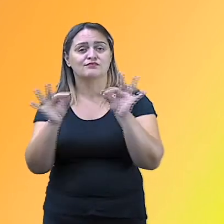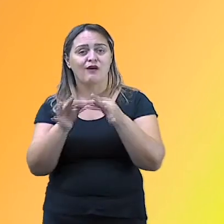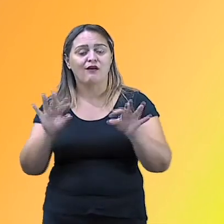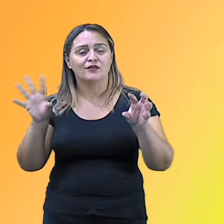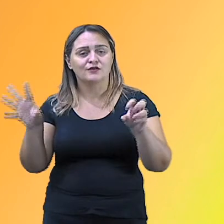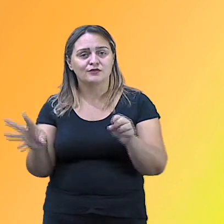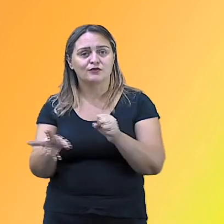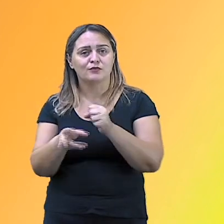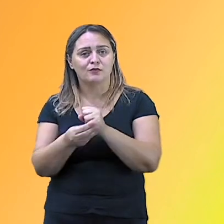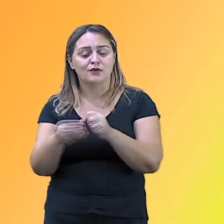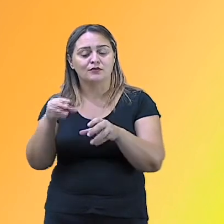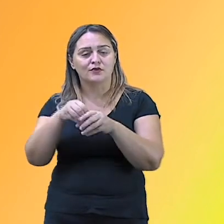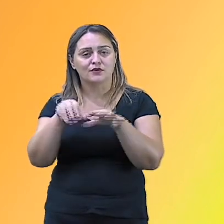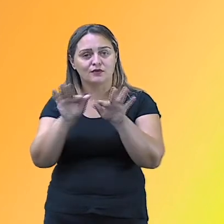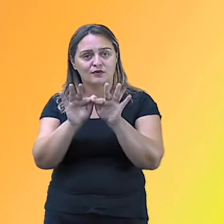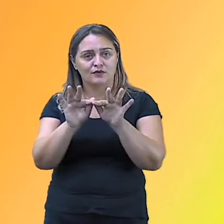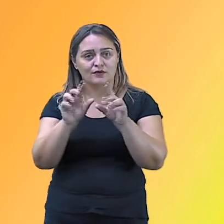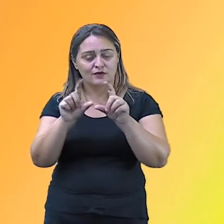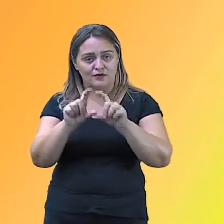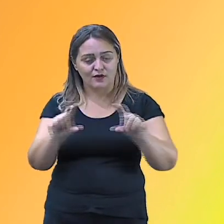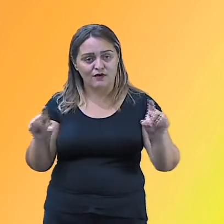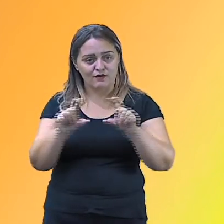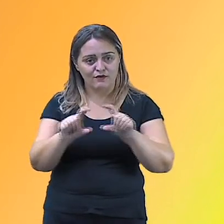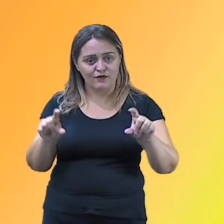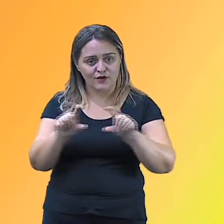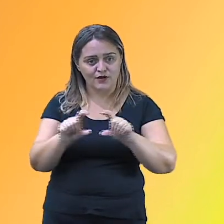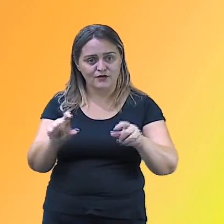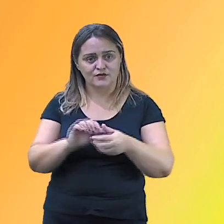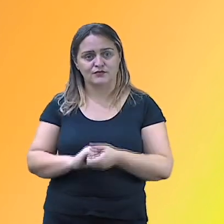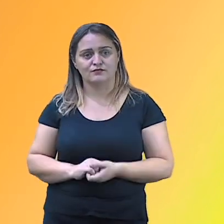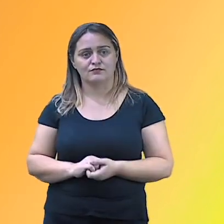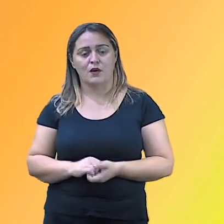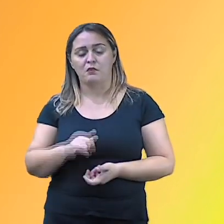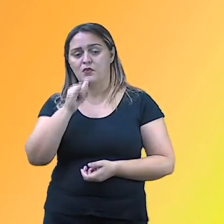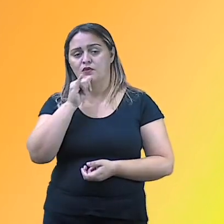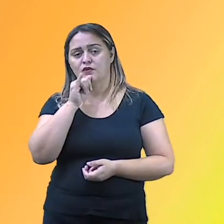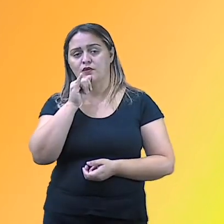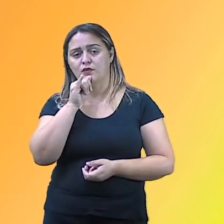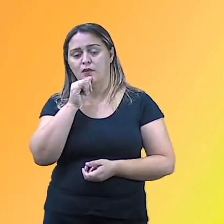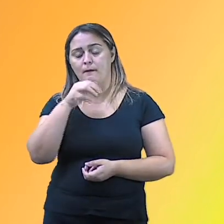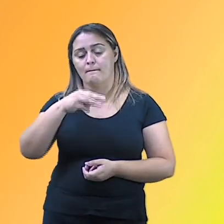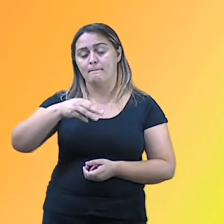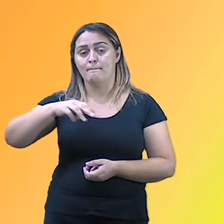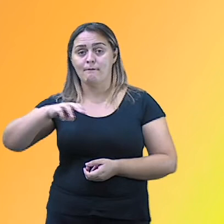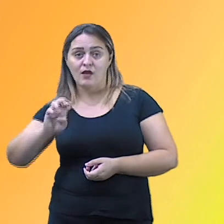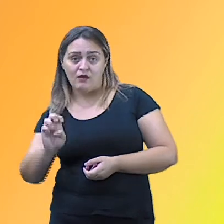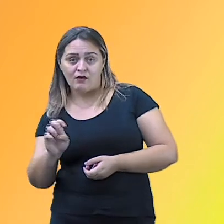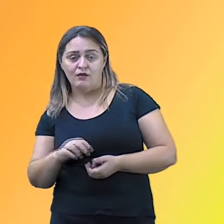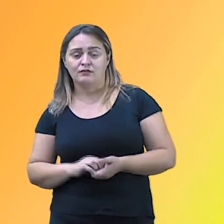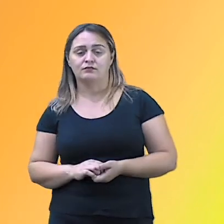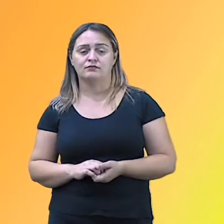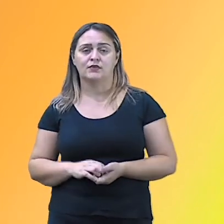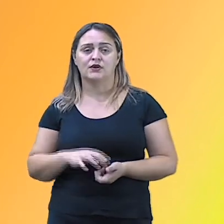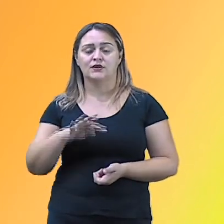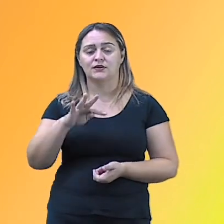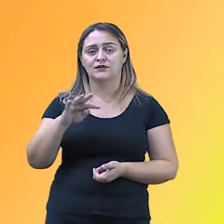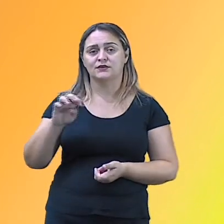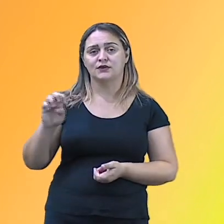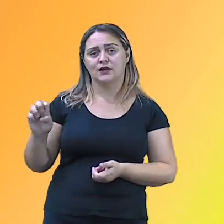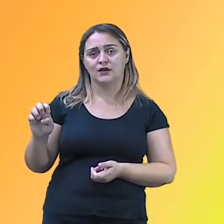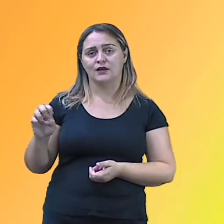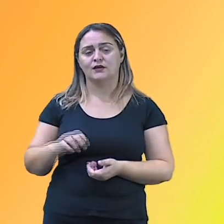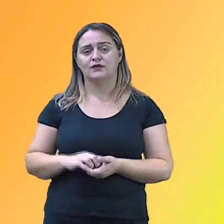hoje. Então são eles: o pronome oblíquo me, o pronome oblíquo te, o pronome